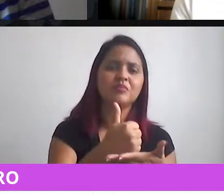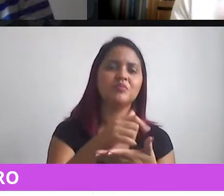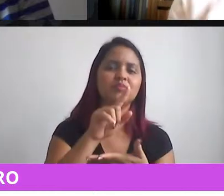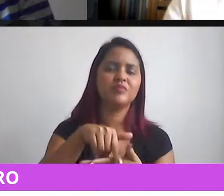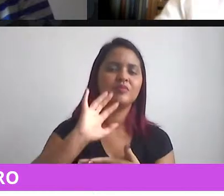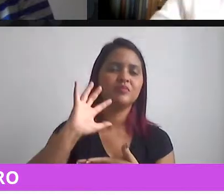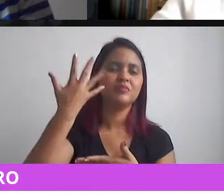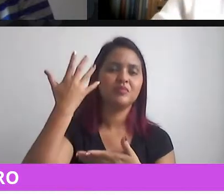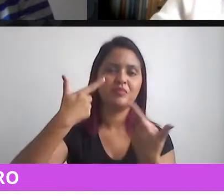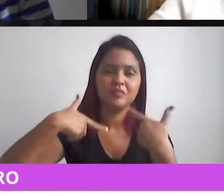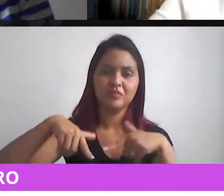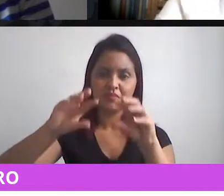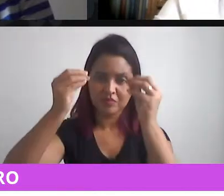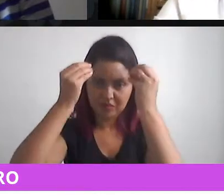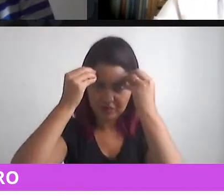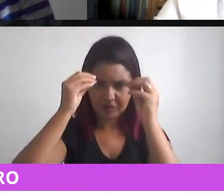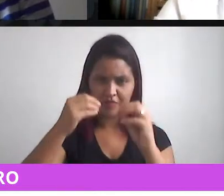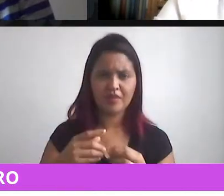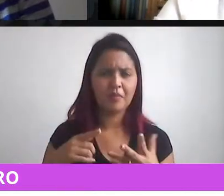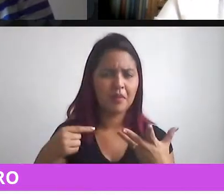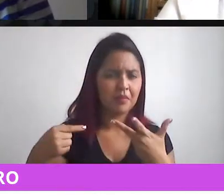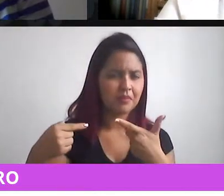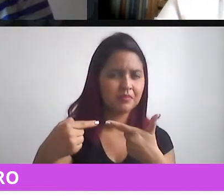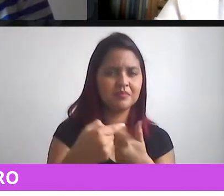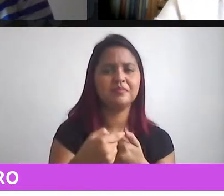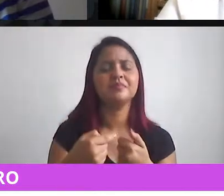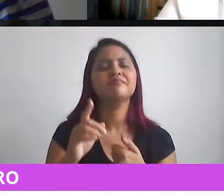manifestações, com toda essa riqueza que ela tem.